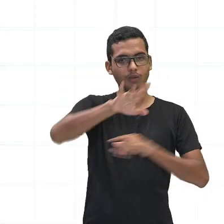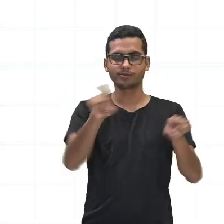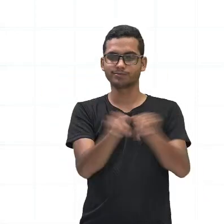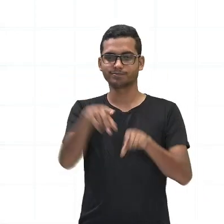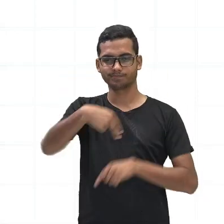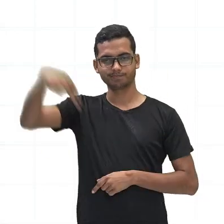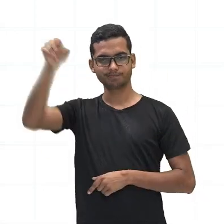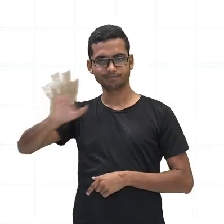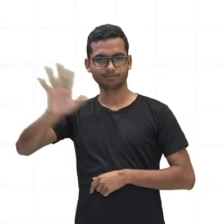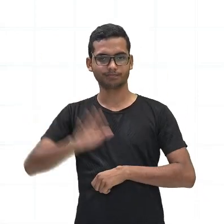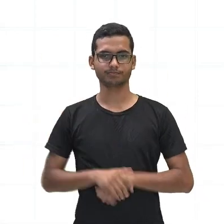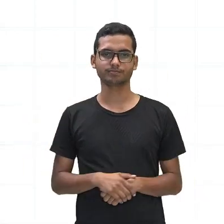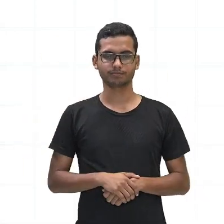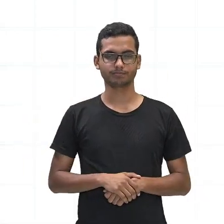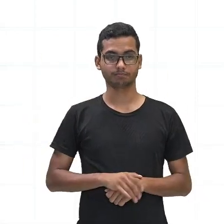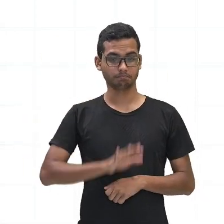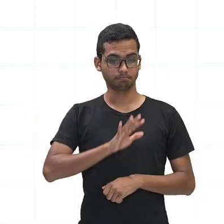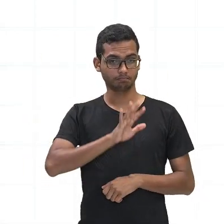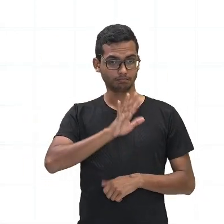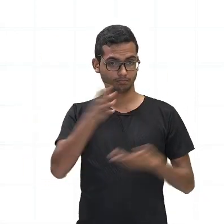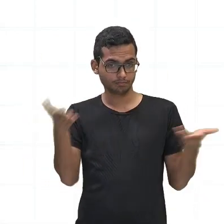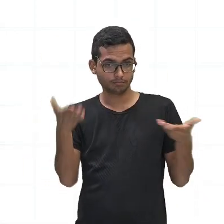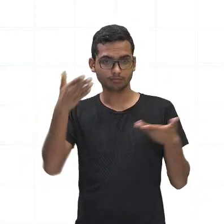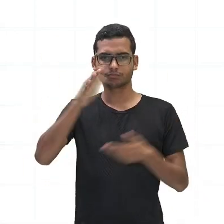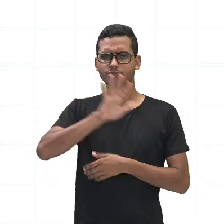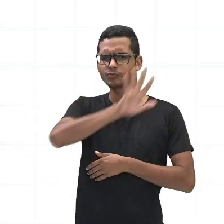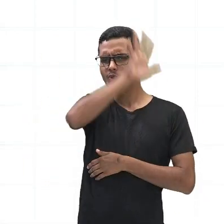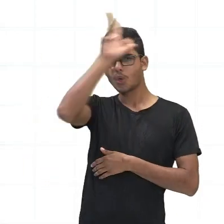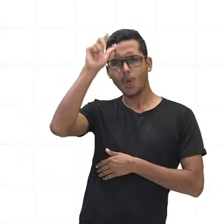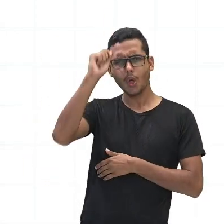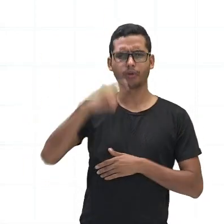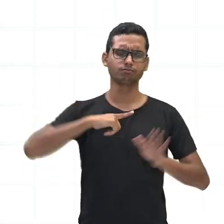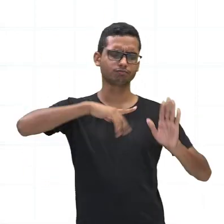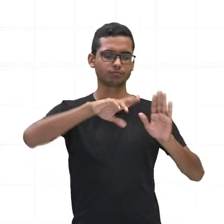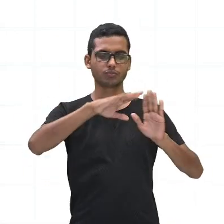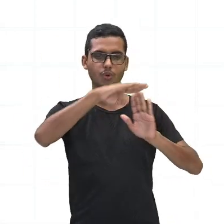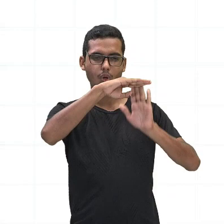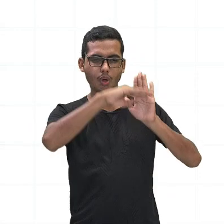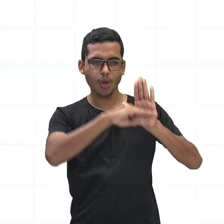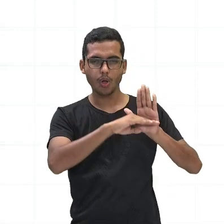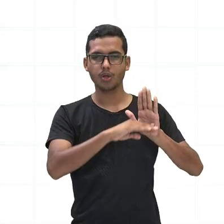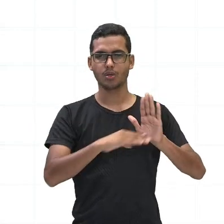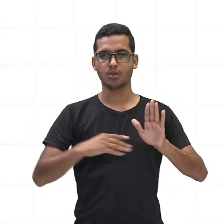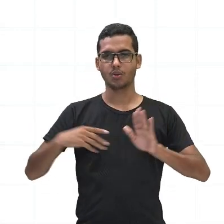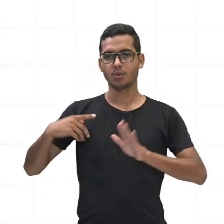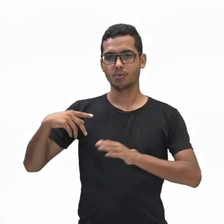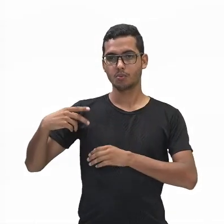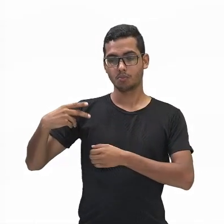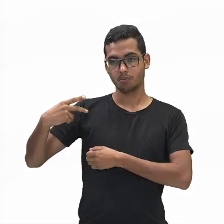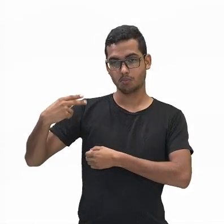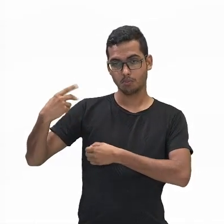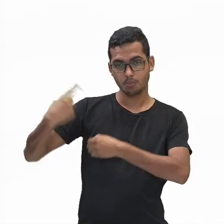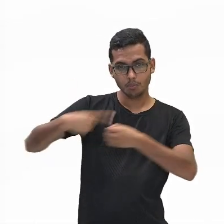Falando em Amazonas, vamos verificar agora a lista de municípios do Amazonas por